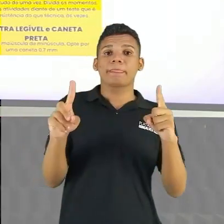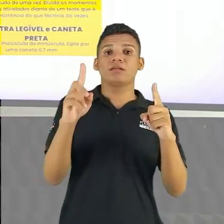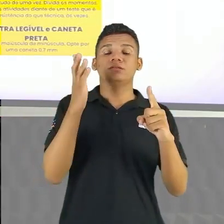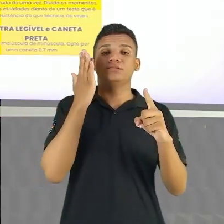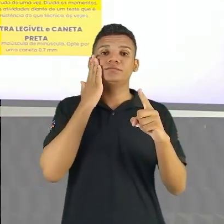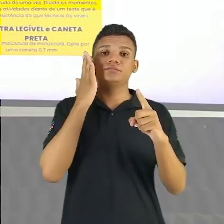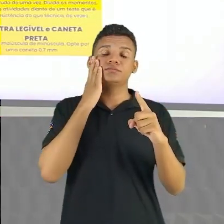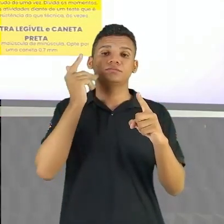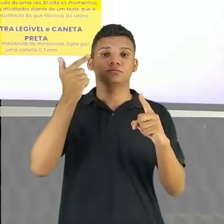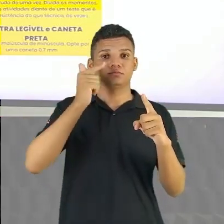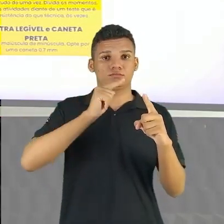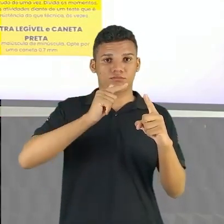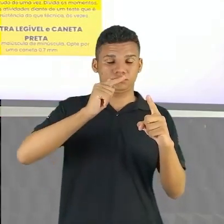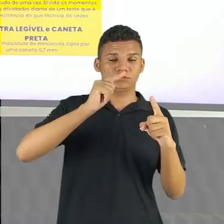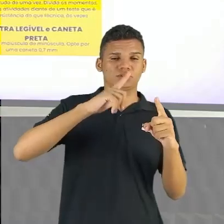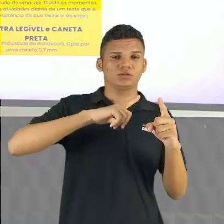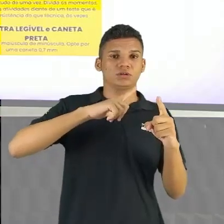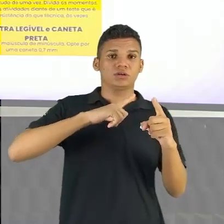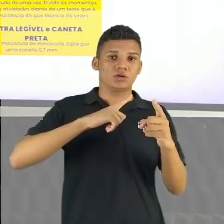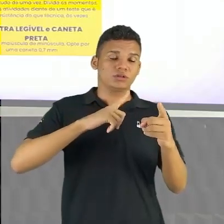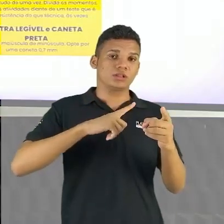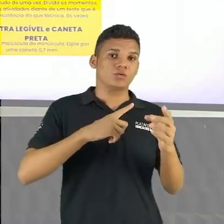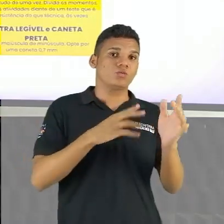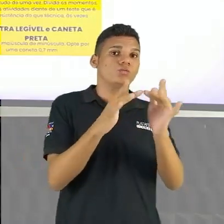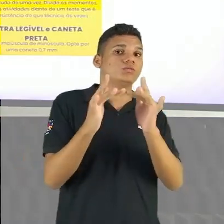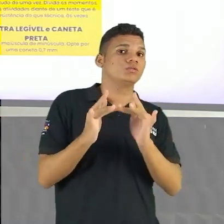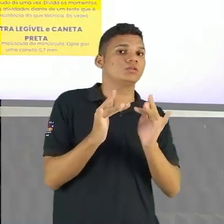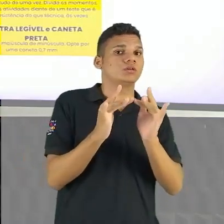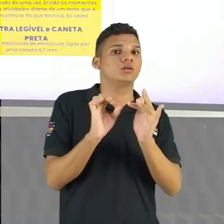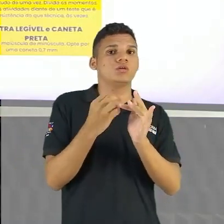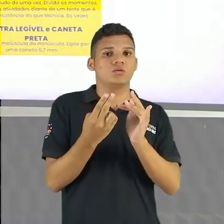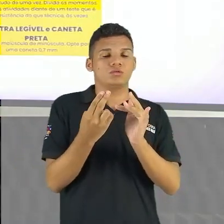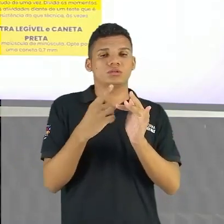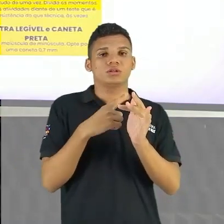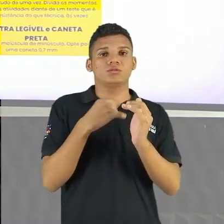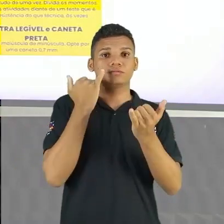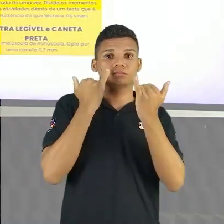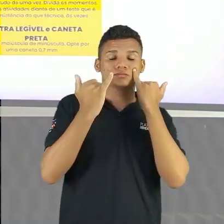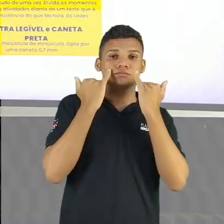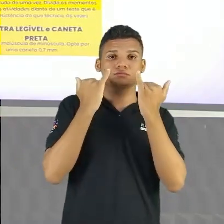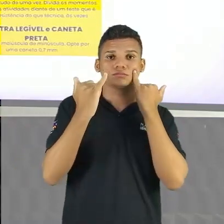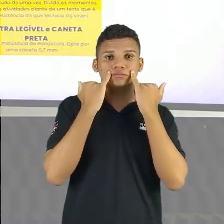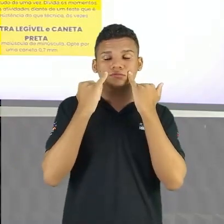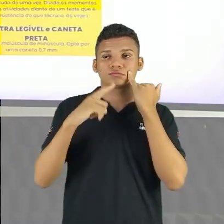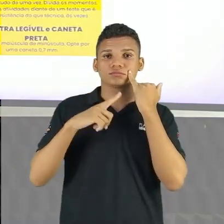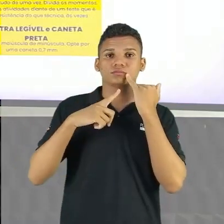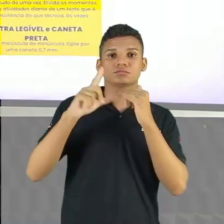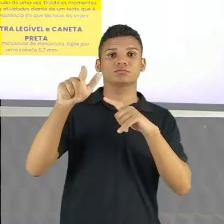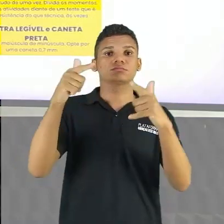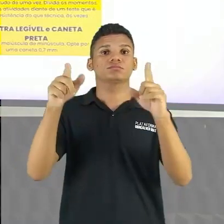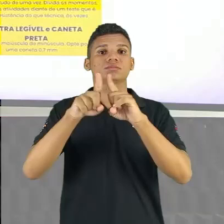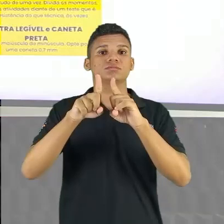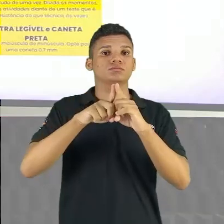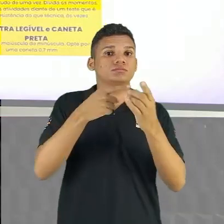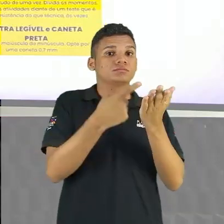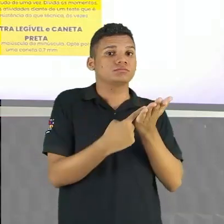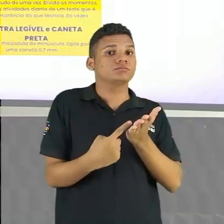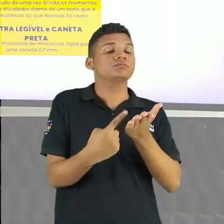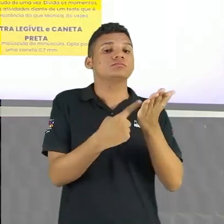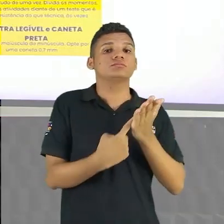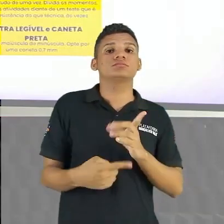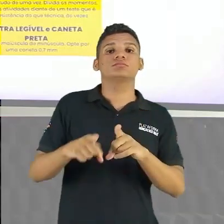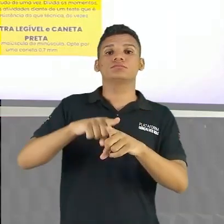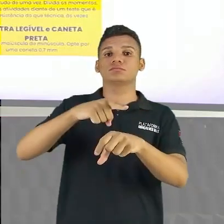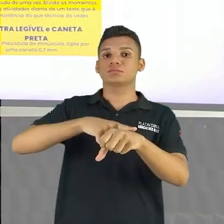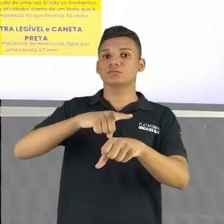consegue fazer a conexão dos eixos e que você consegue conectar uma informação a outra com planejamento gerindo o